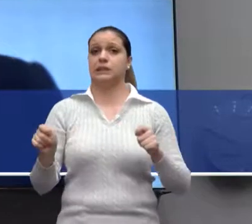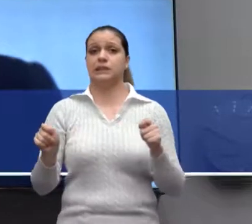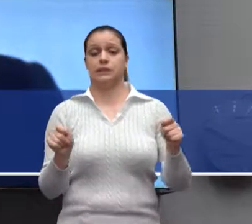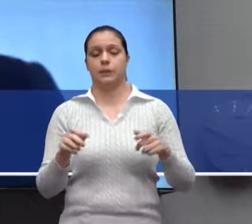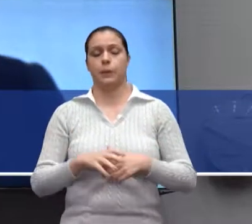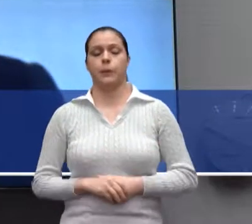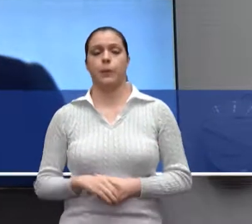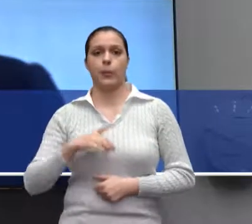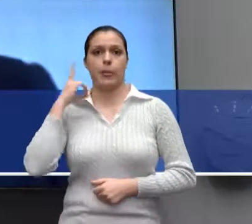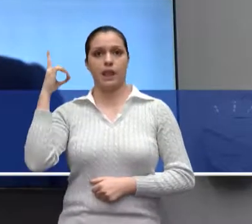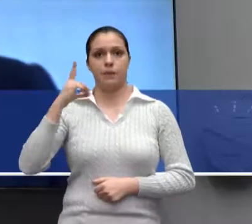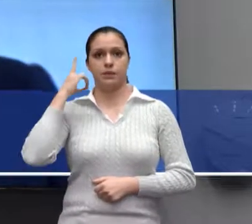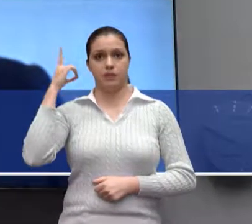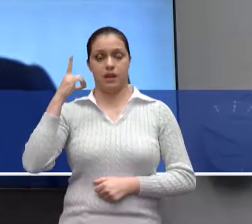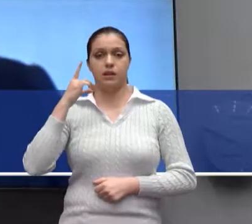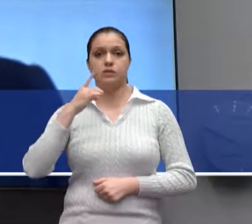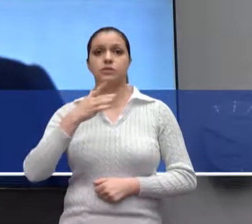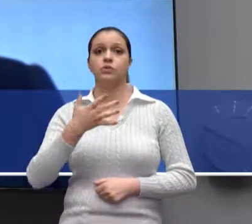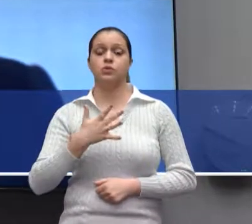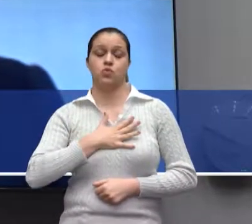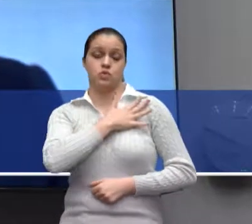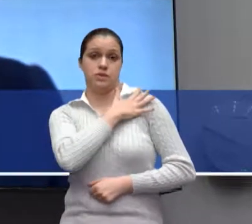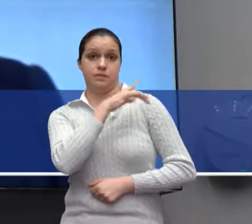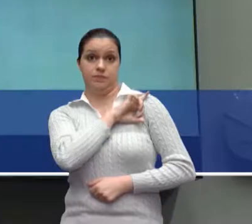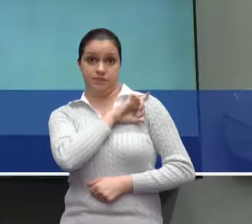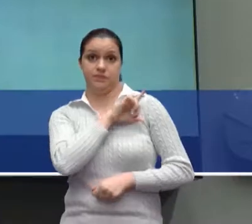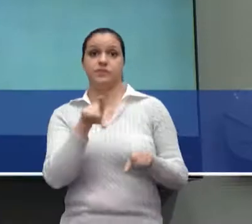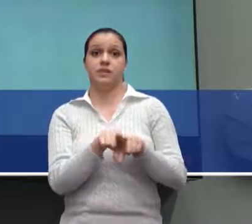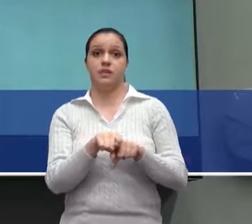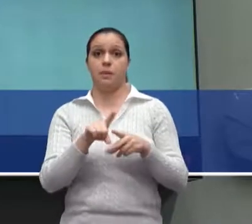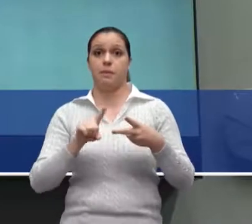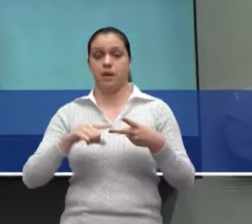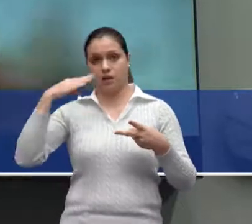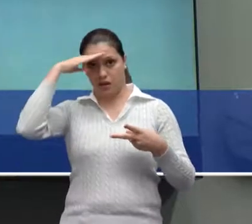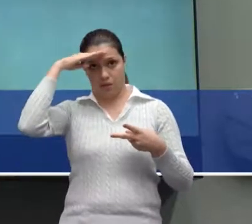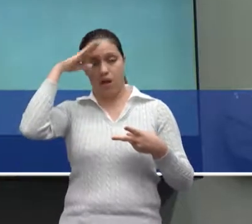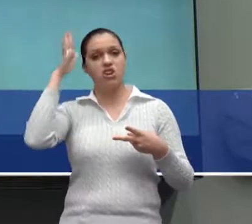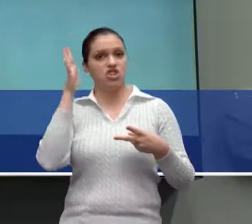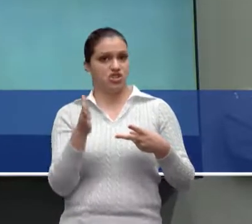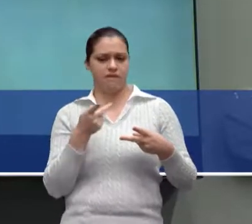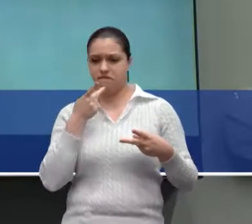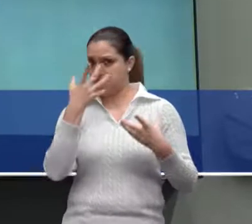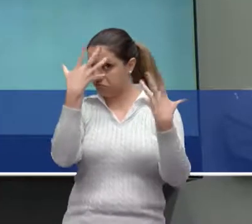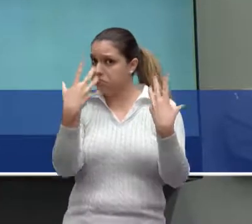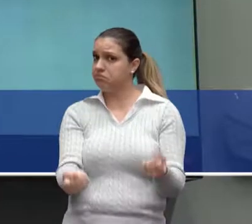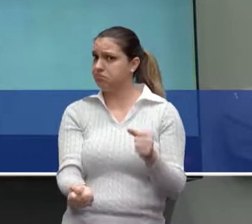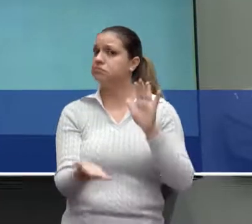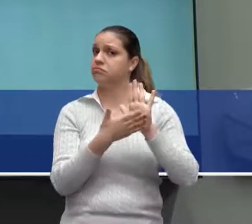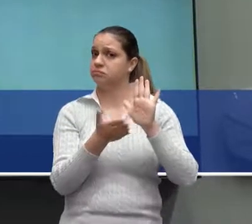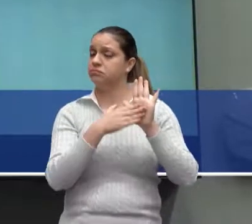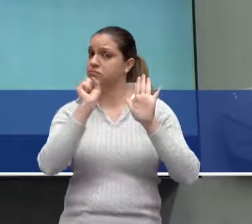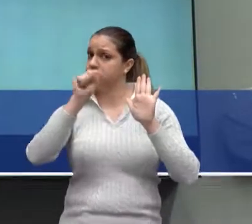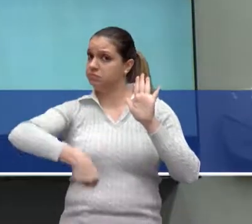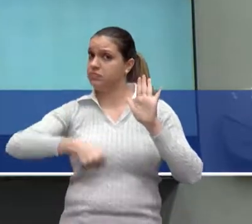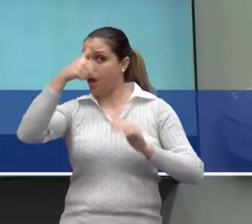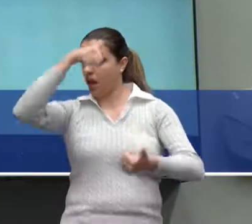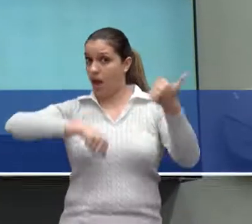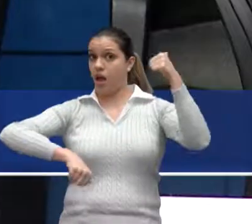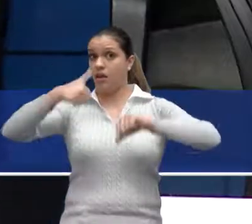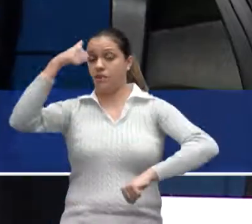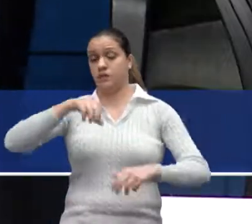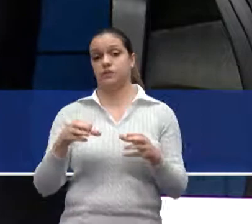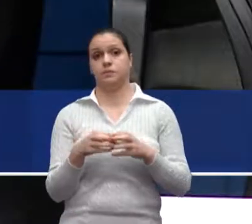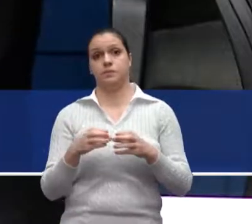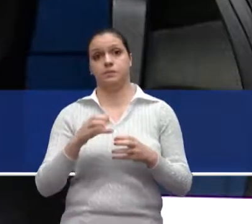novo coronavírus. Os deputados Coronel Davi e Cabalmi, do PT, já se manifestaram a favor da